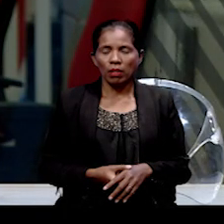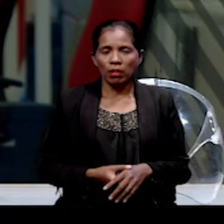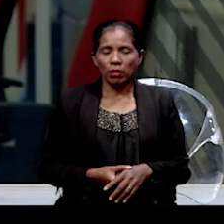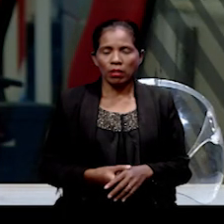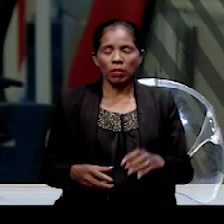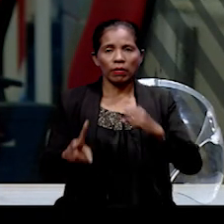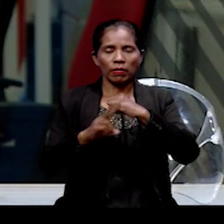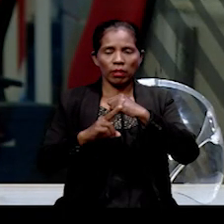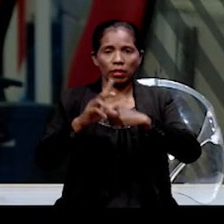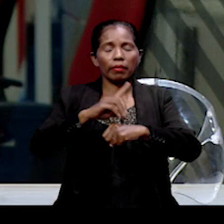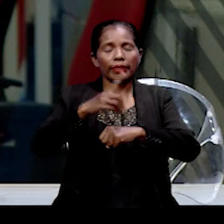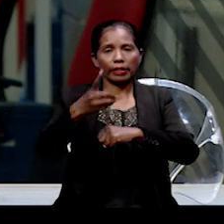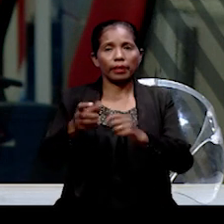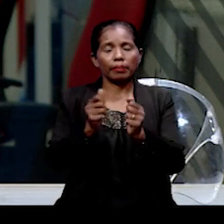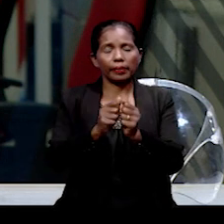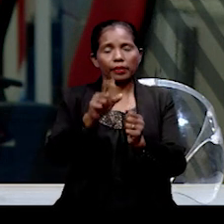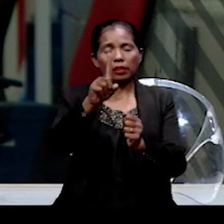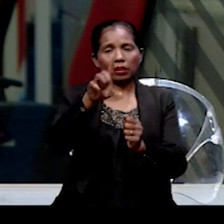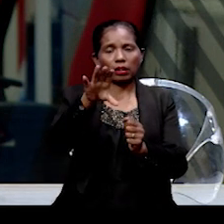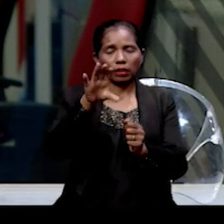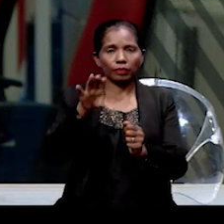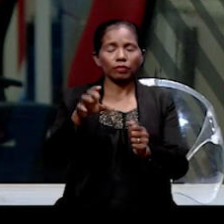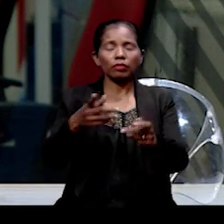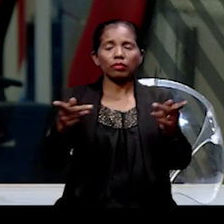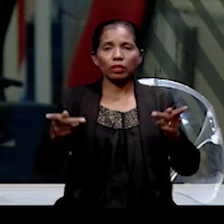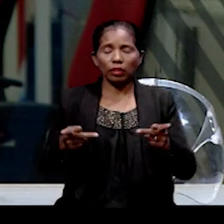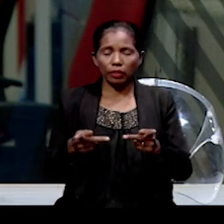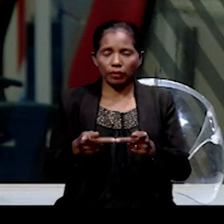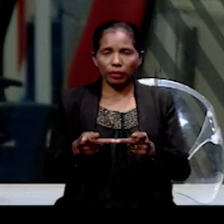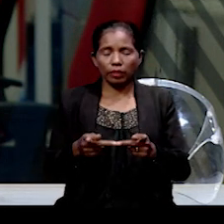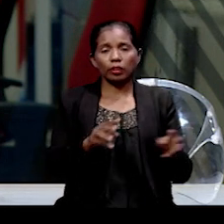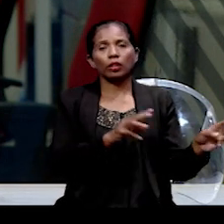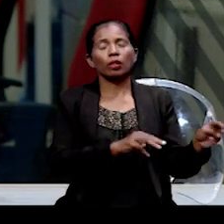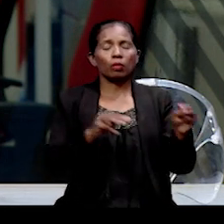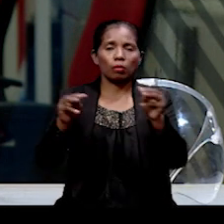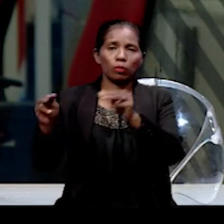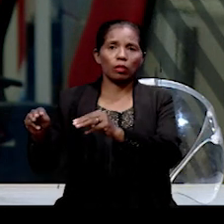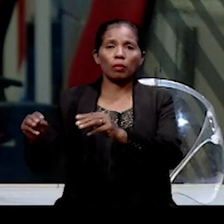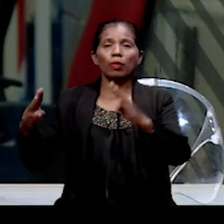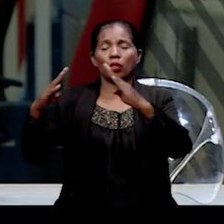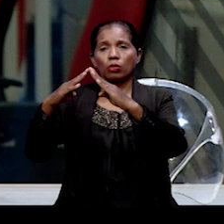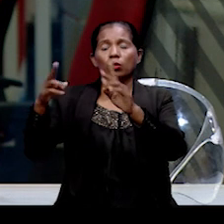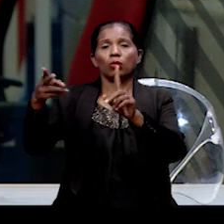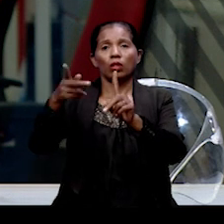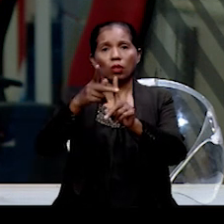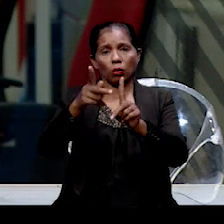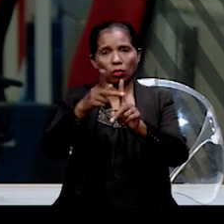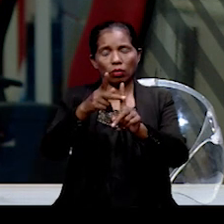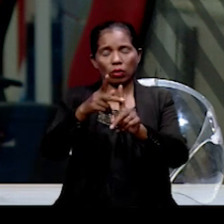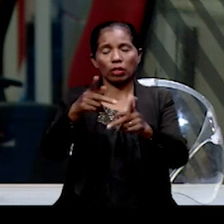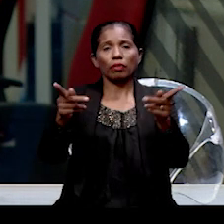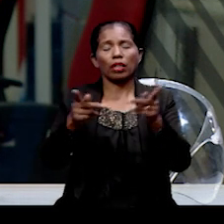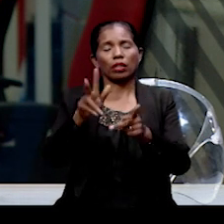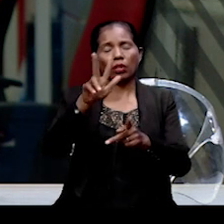Vítima inundação ato xirarecem e a centro evacuação se muda ba uma-kost e a área tolu nebe